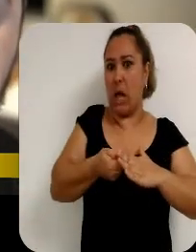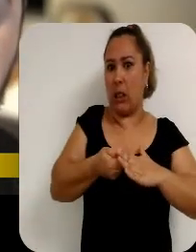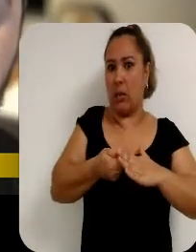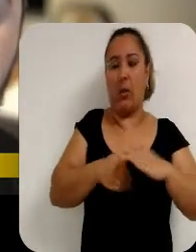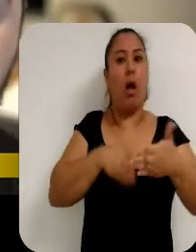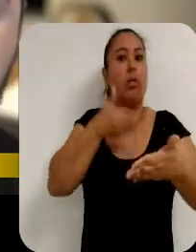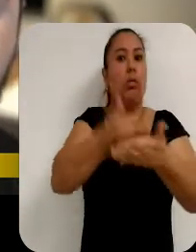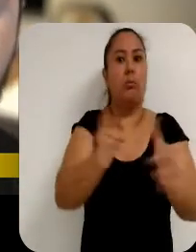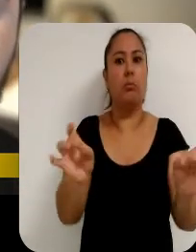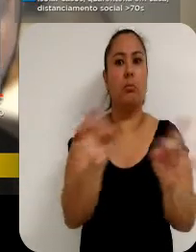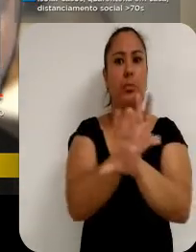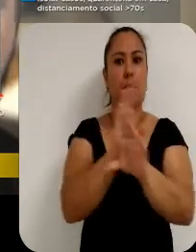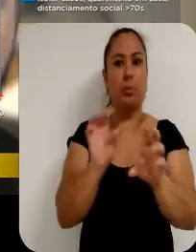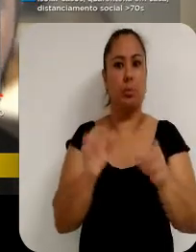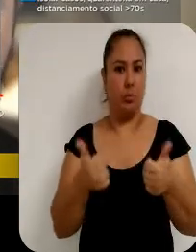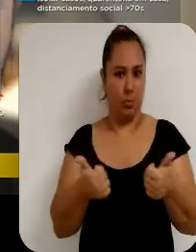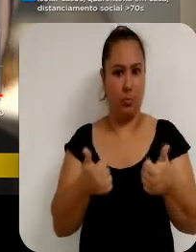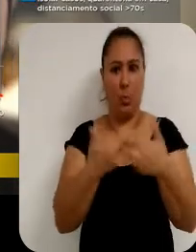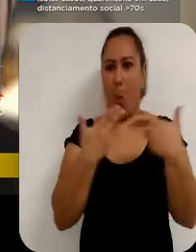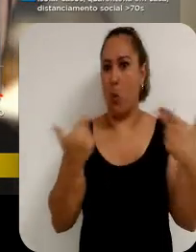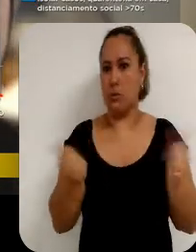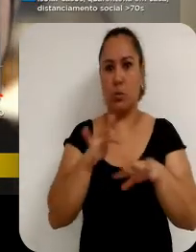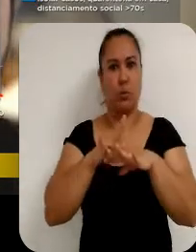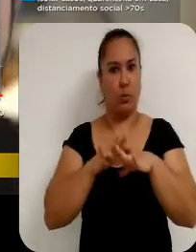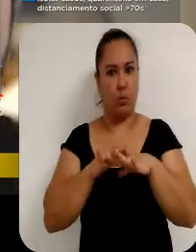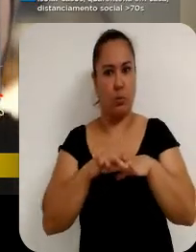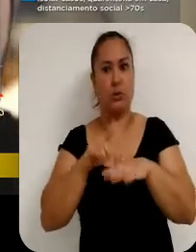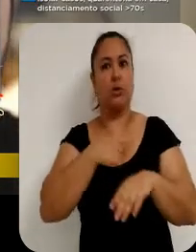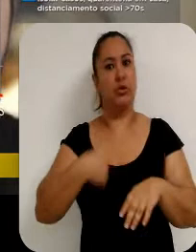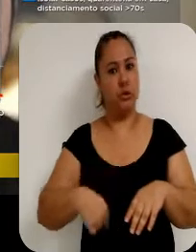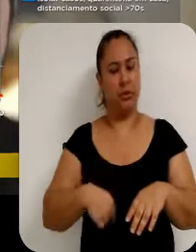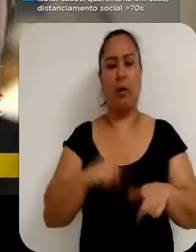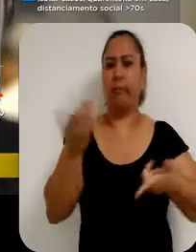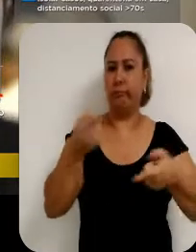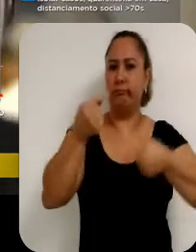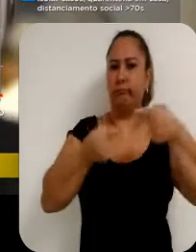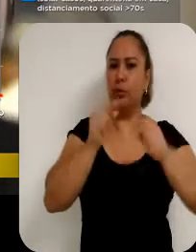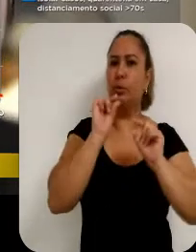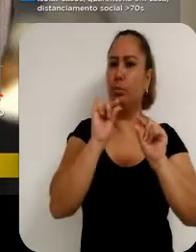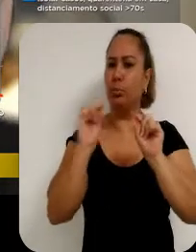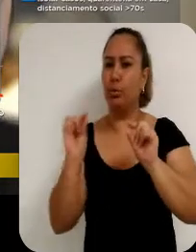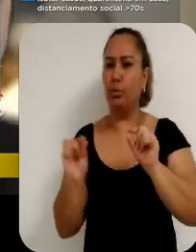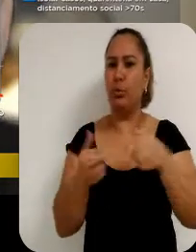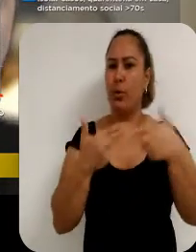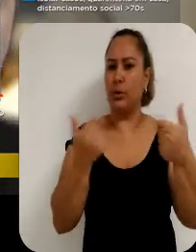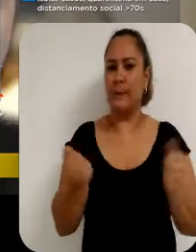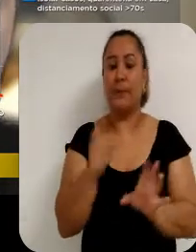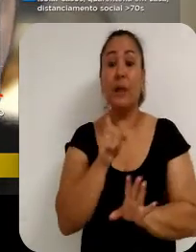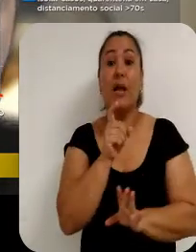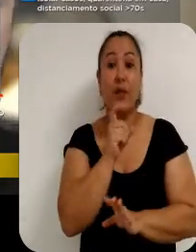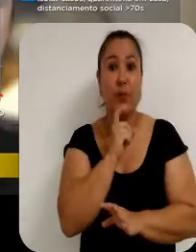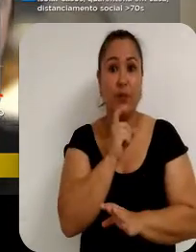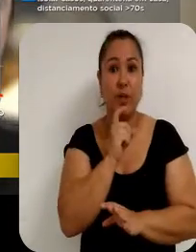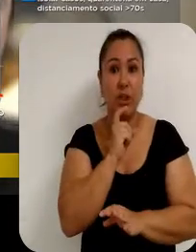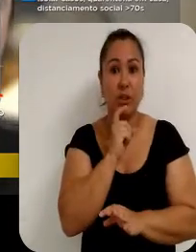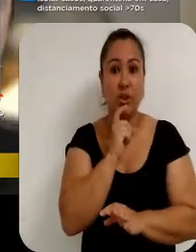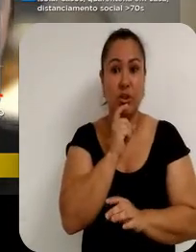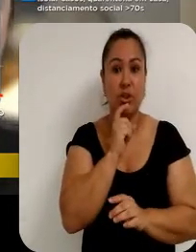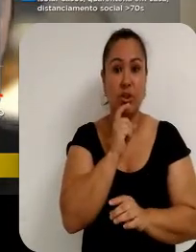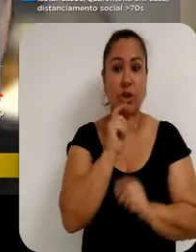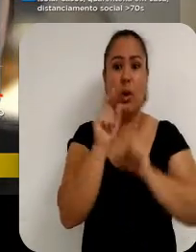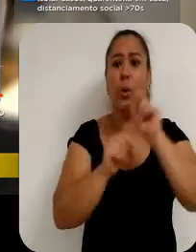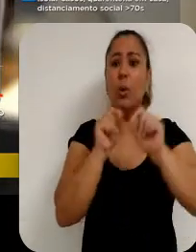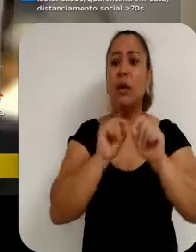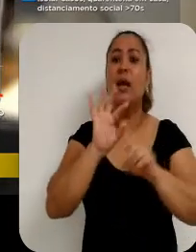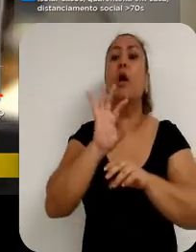vou discutir para vocês um pouquinho do que cada cenário desse conta. Em verde é o que acontece se você fecha escolas e universidades.